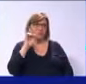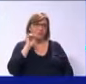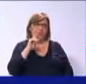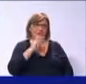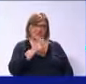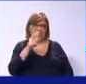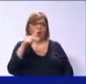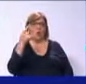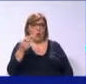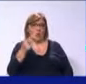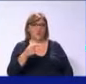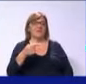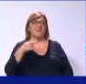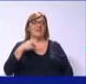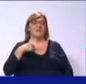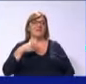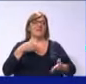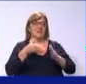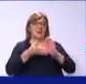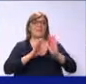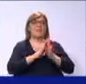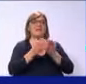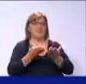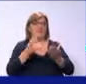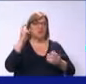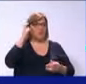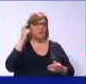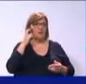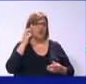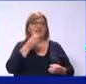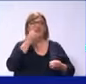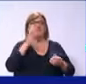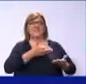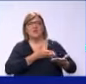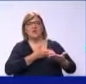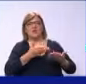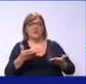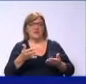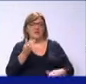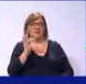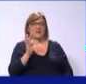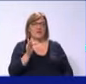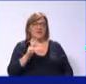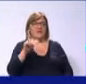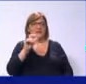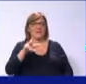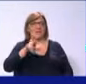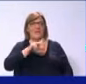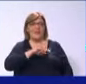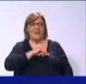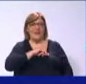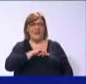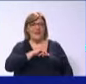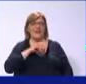frisar es e outra é desde que introduziu o passaporte biológico deixei de ser convidado pela fundação e pela liga para